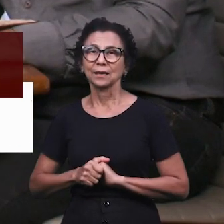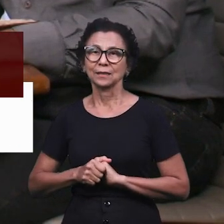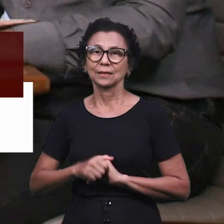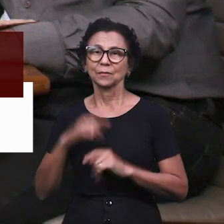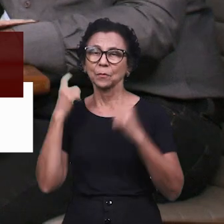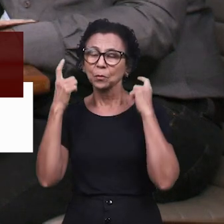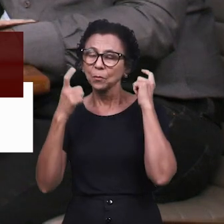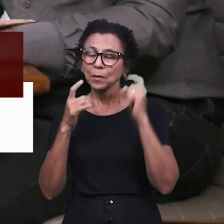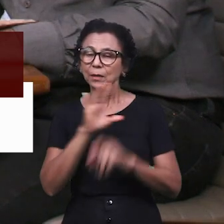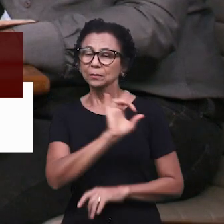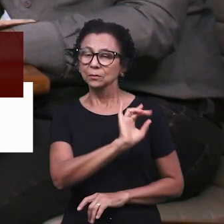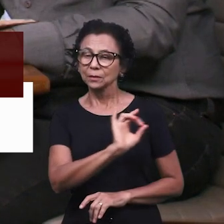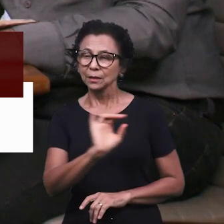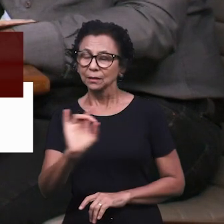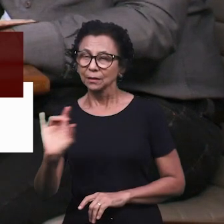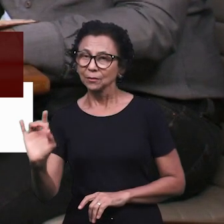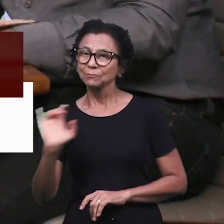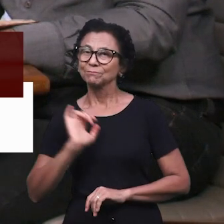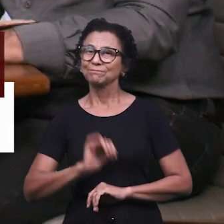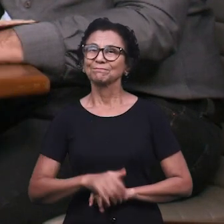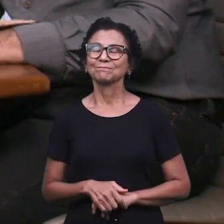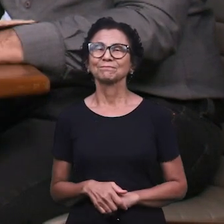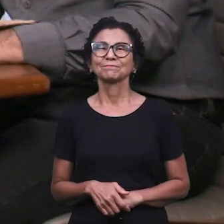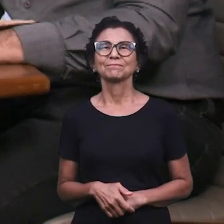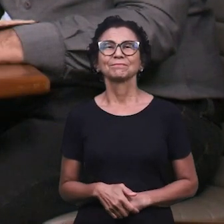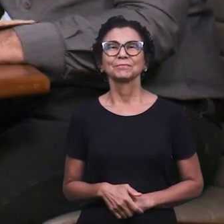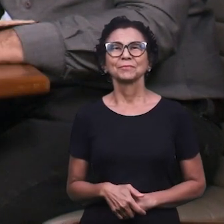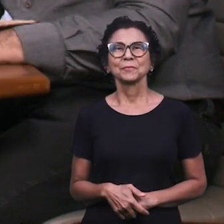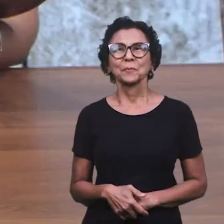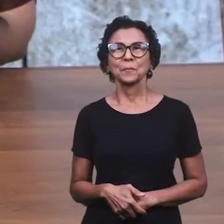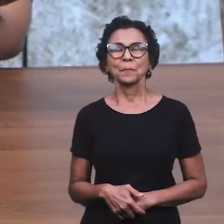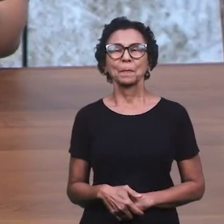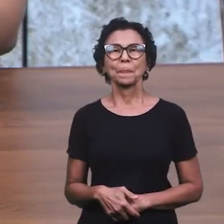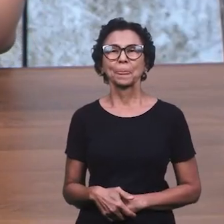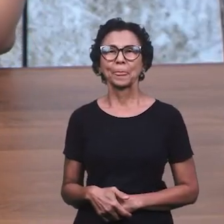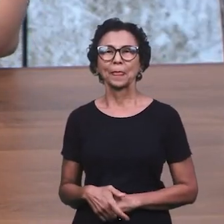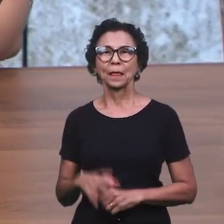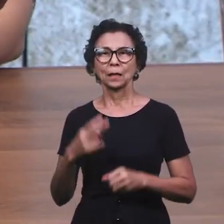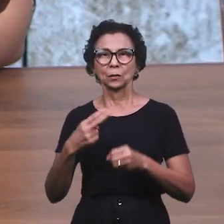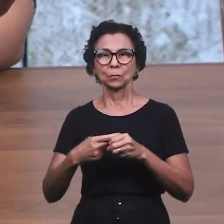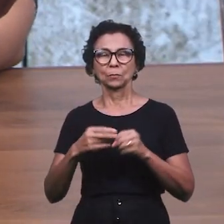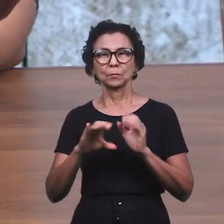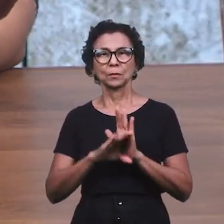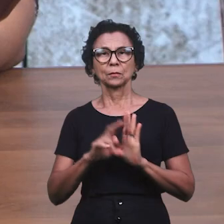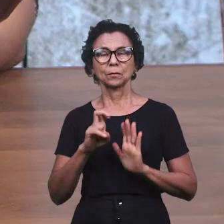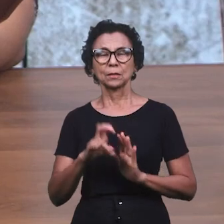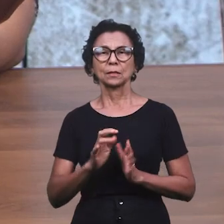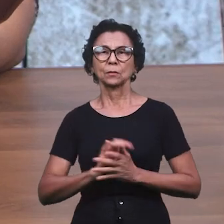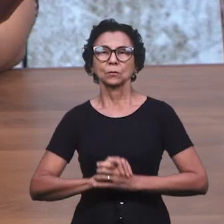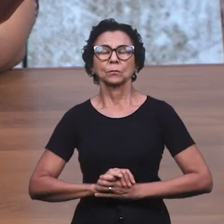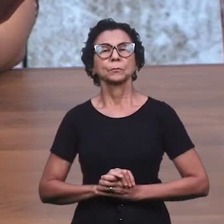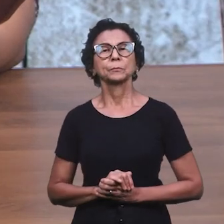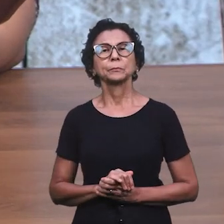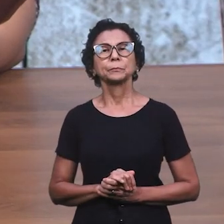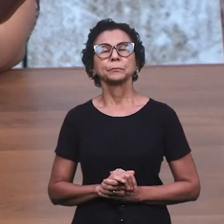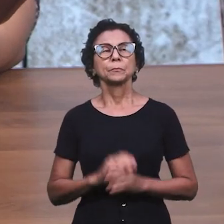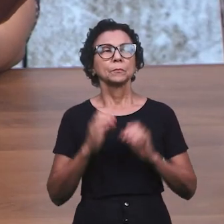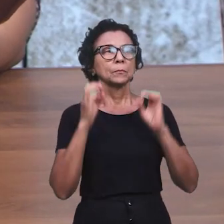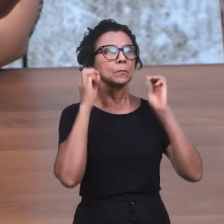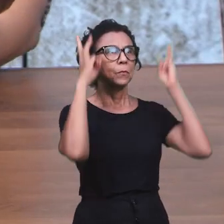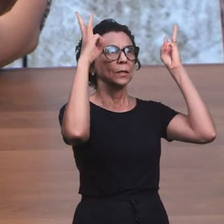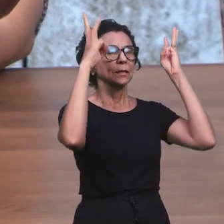sequência à nossa leitura, Números capítulo 5. E falou o Senhor a